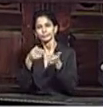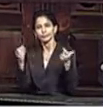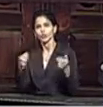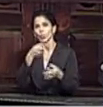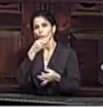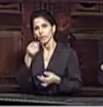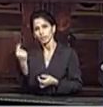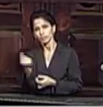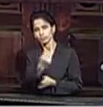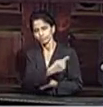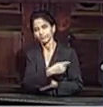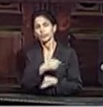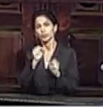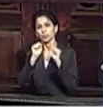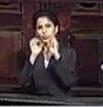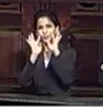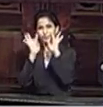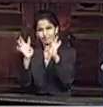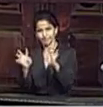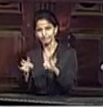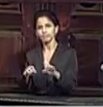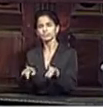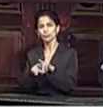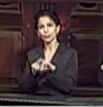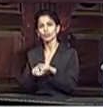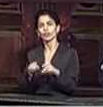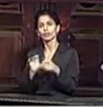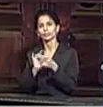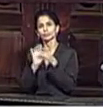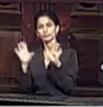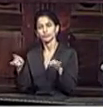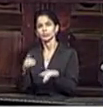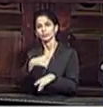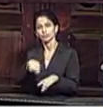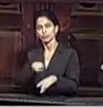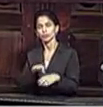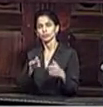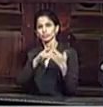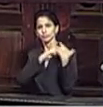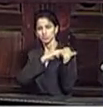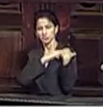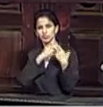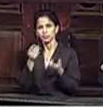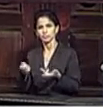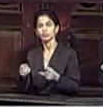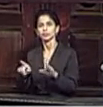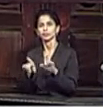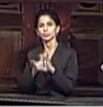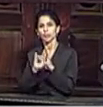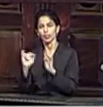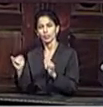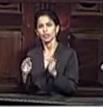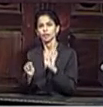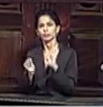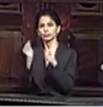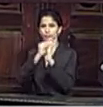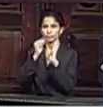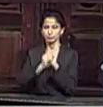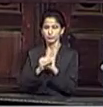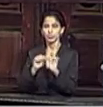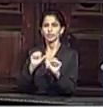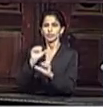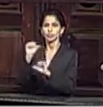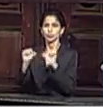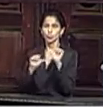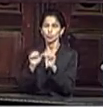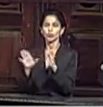opinião e, principalmente, permitindo que nós façamos o nosso papel, que é legislar melhorar os projetos para cá encaminhados